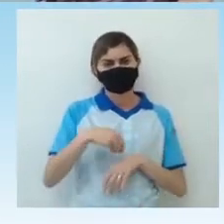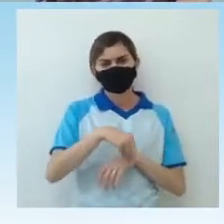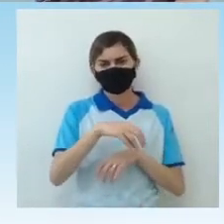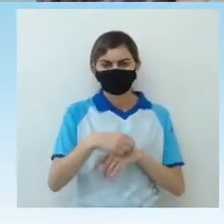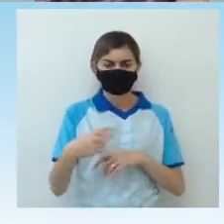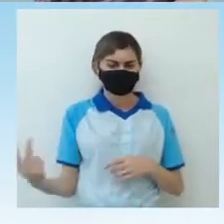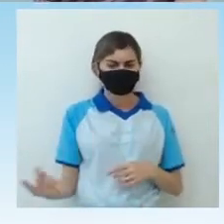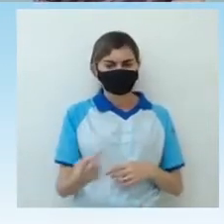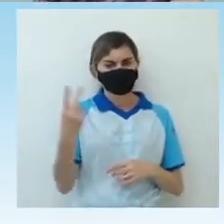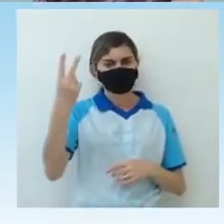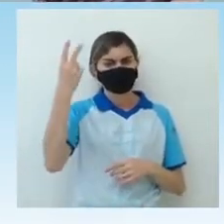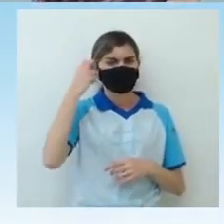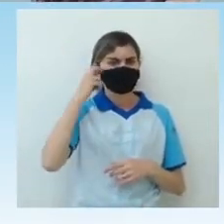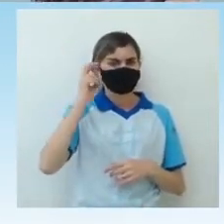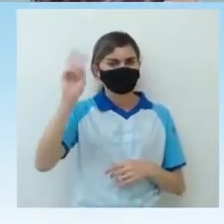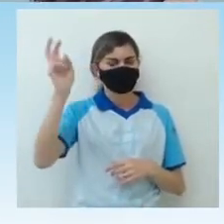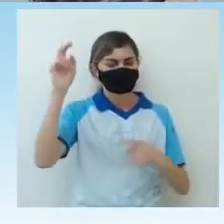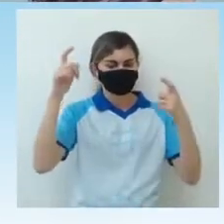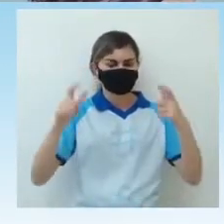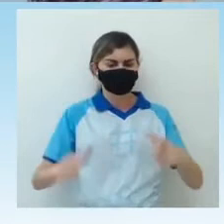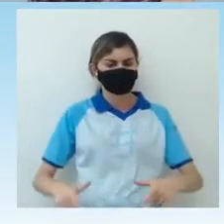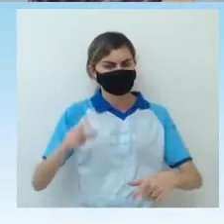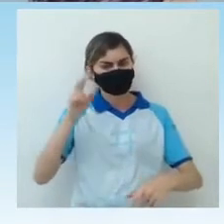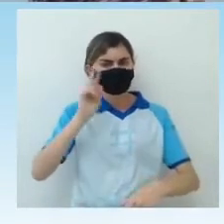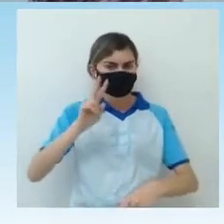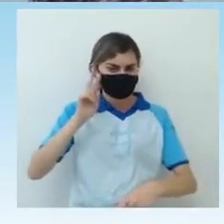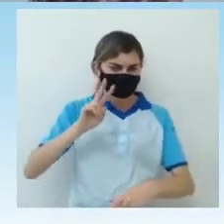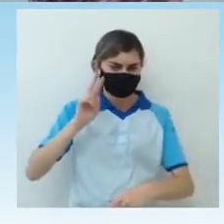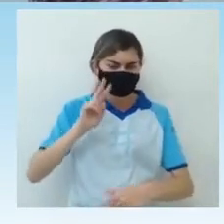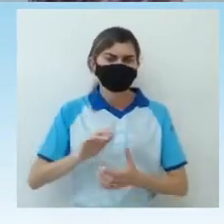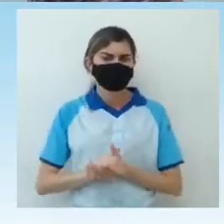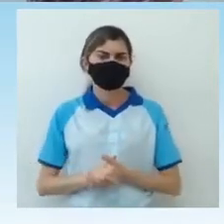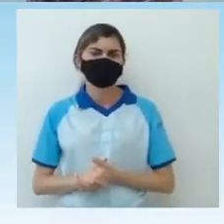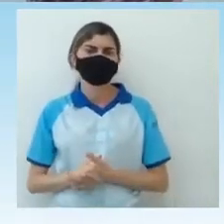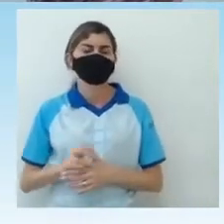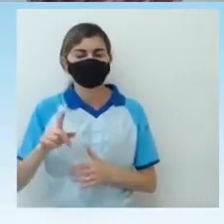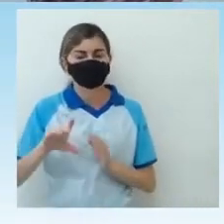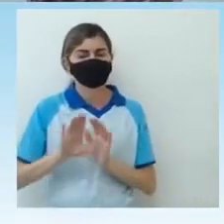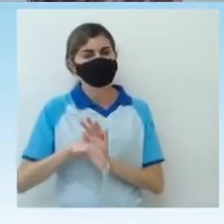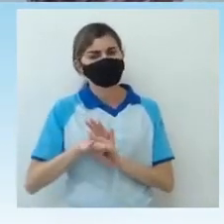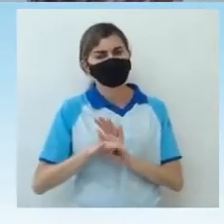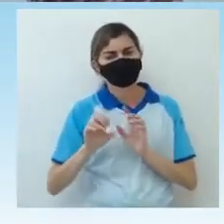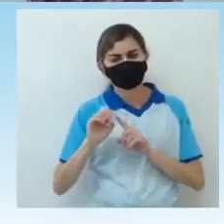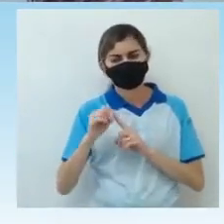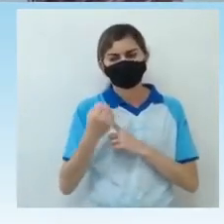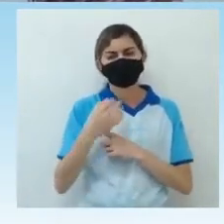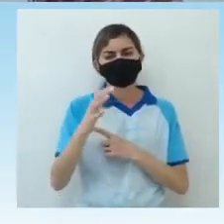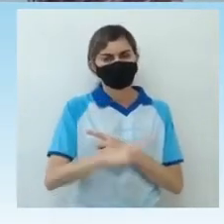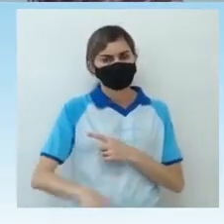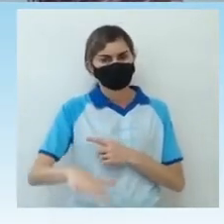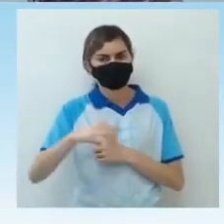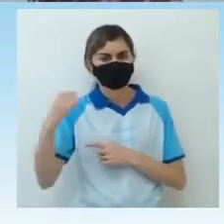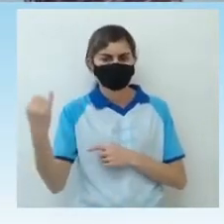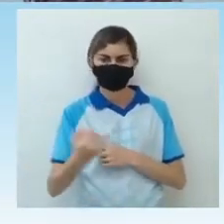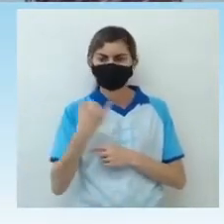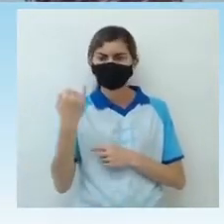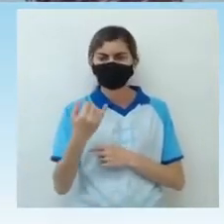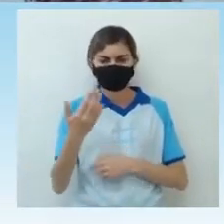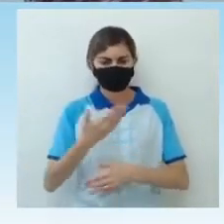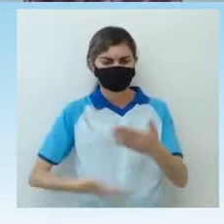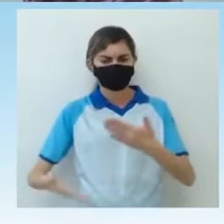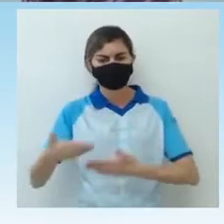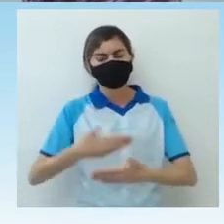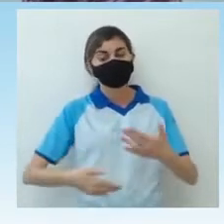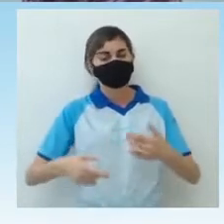valores, cultura, território e história. Esse conceito de sociedade é fundamental para essas relações